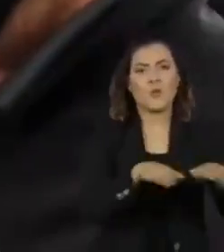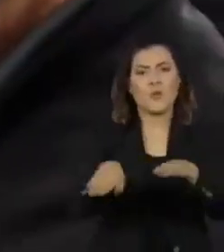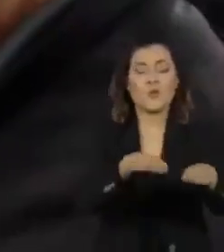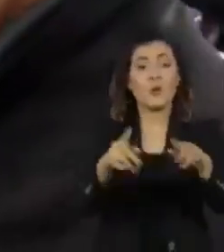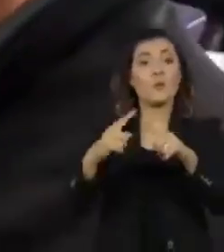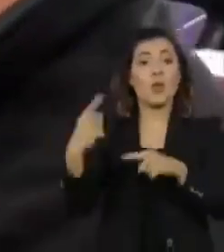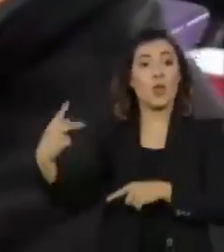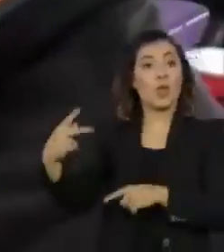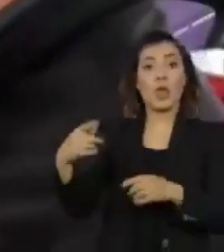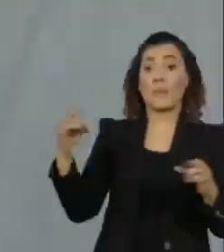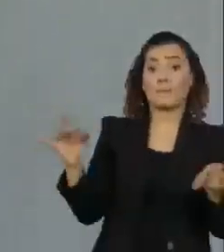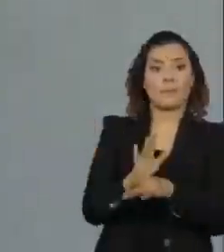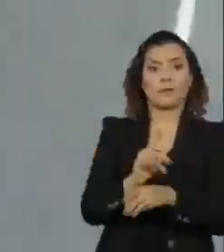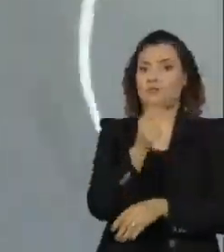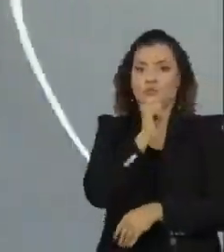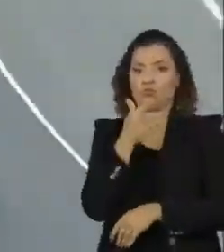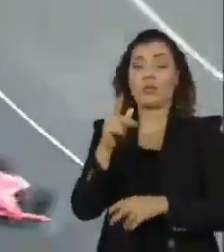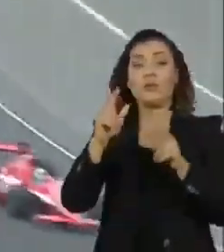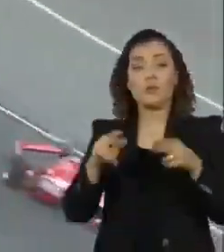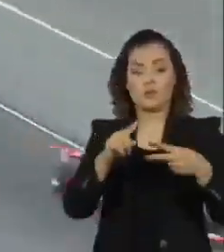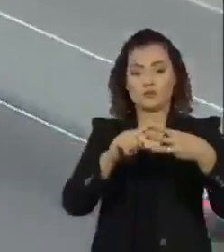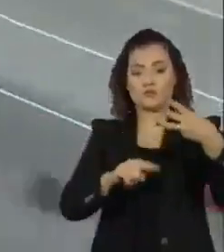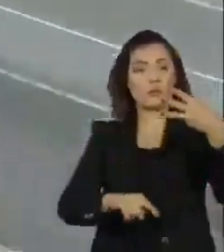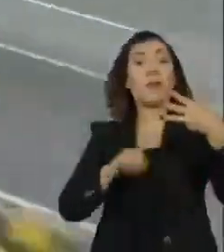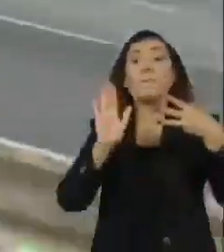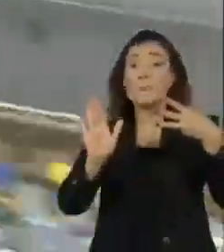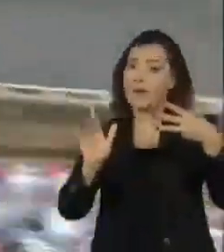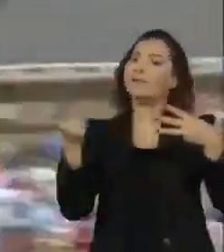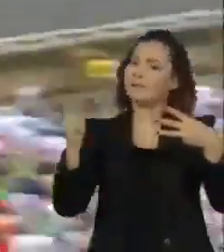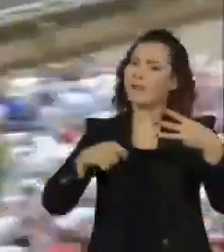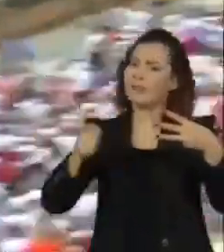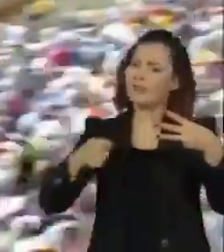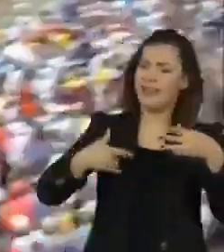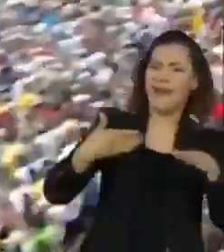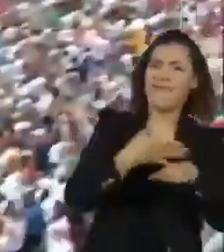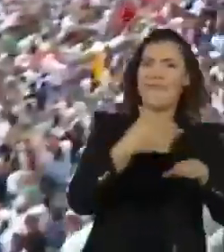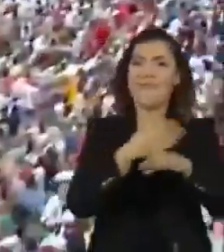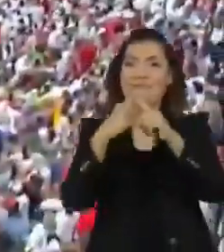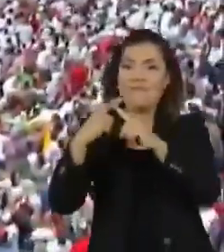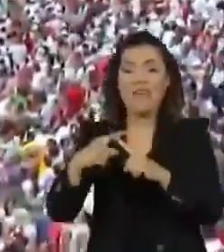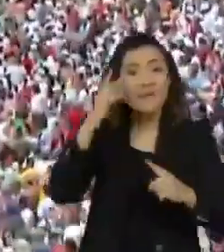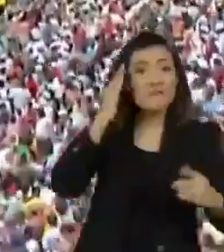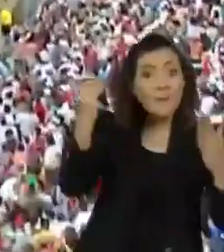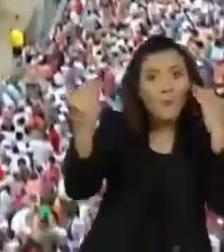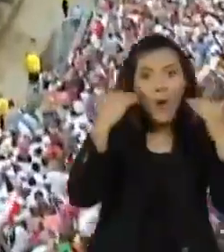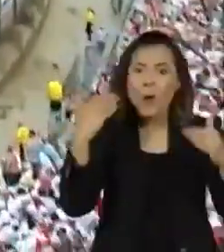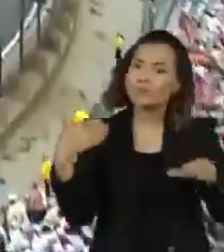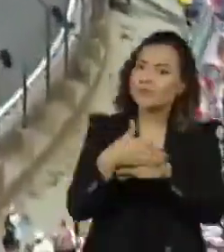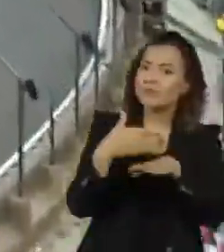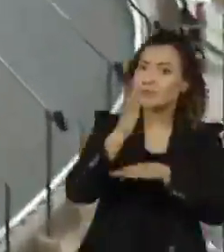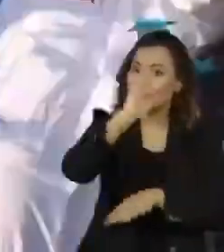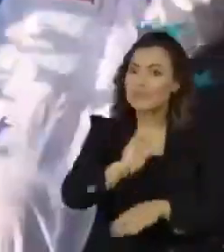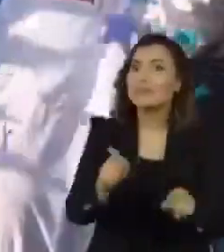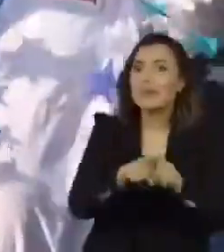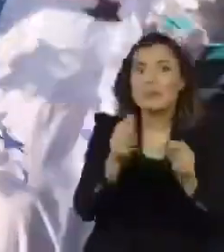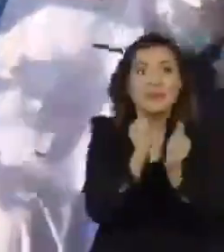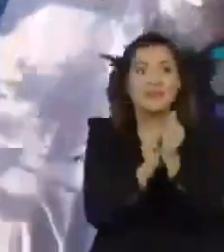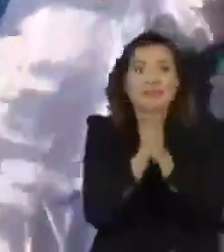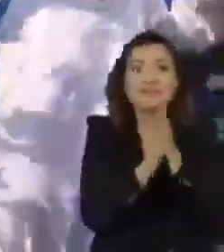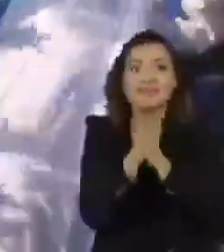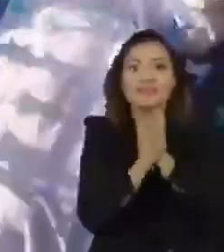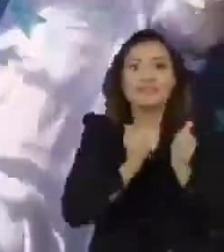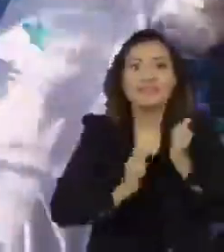disputa a temporada completa, assim como Hélio e Tony. Mas não faltam ingredientes e rostos conhecidos para ficar de olho na temporada.